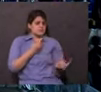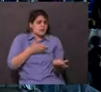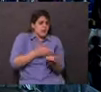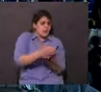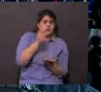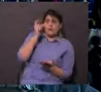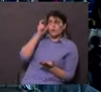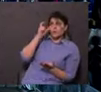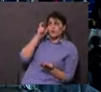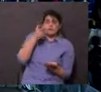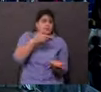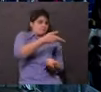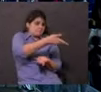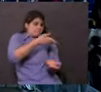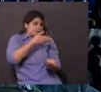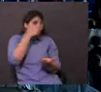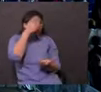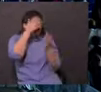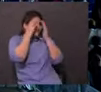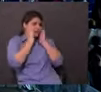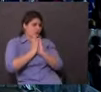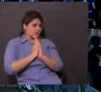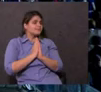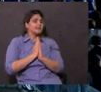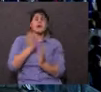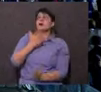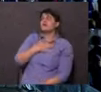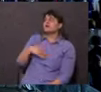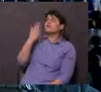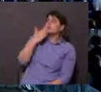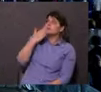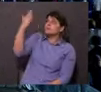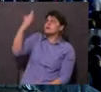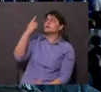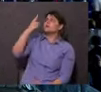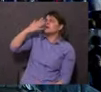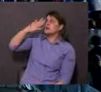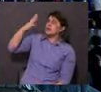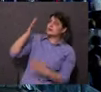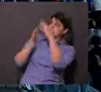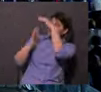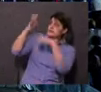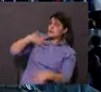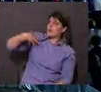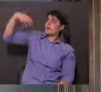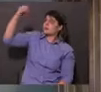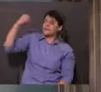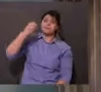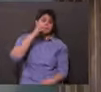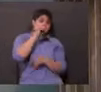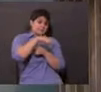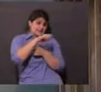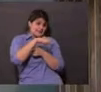Nossa Senhora. Queria pedir-lhe para nos levar para o céu. Sim,